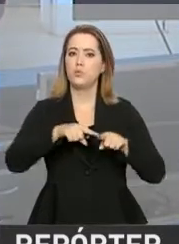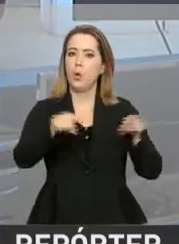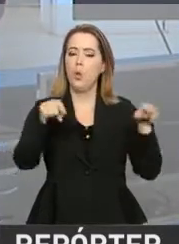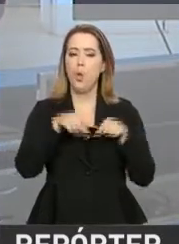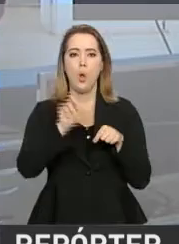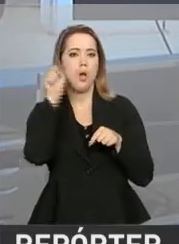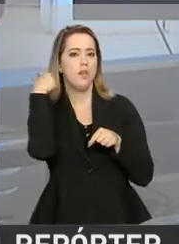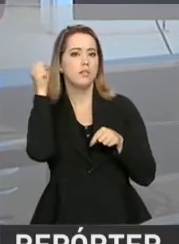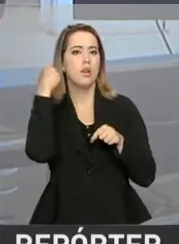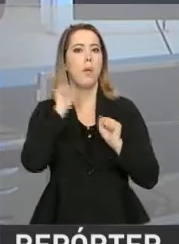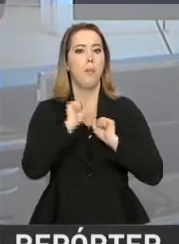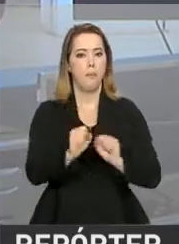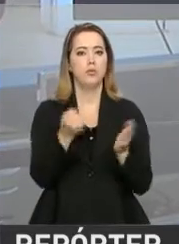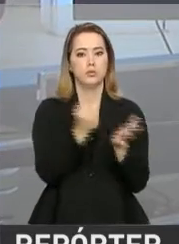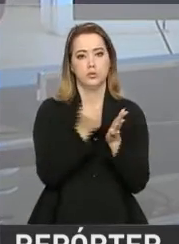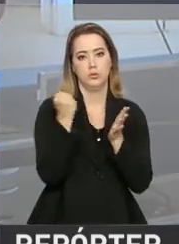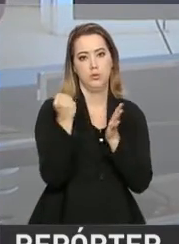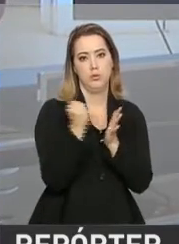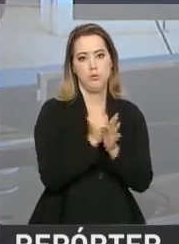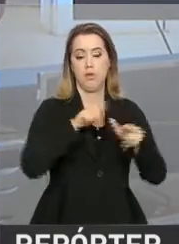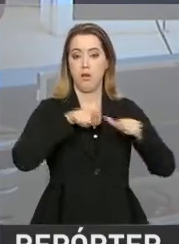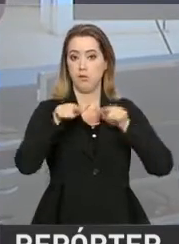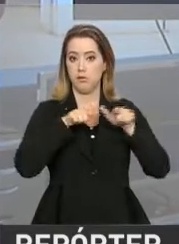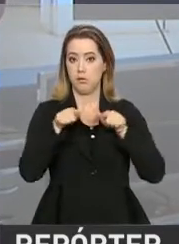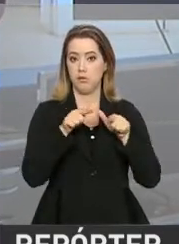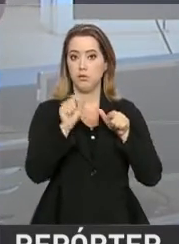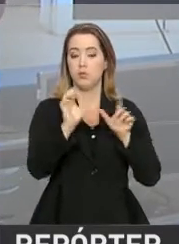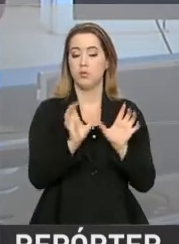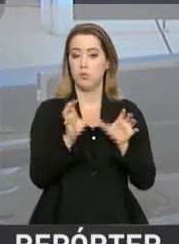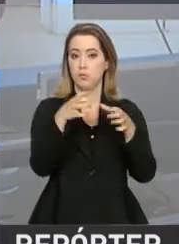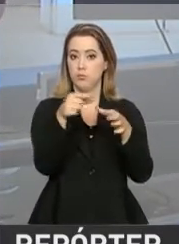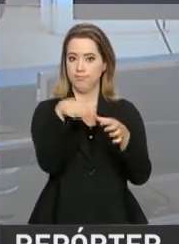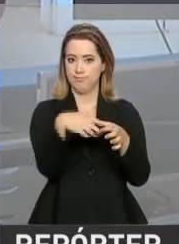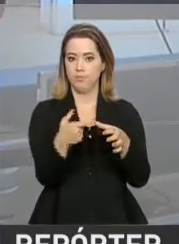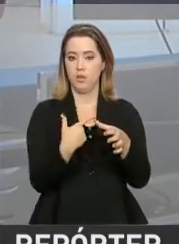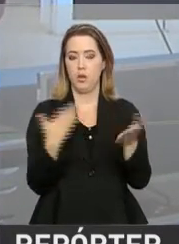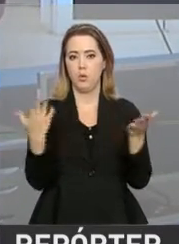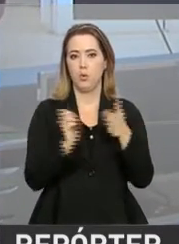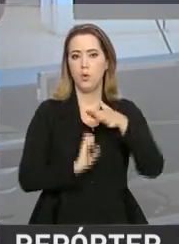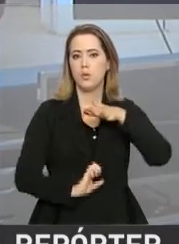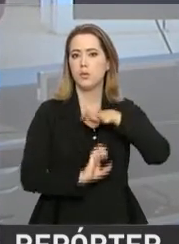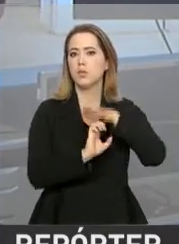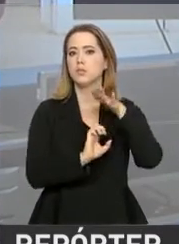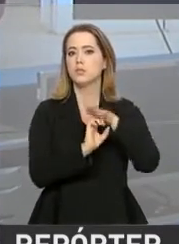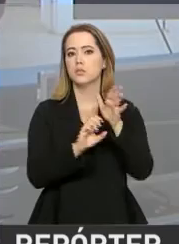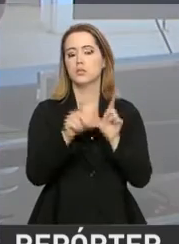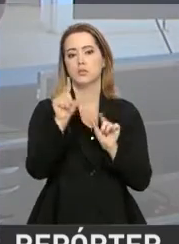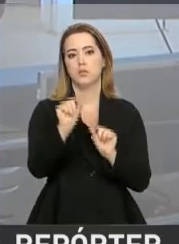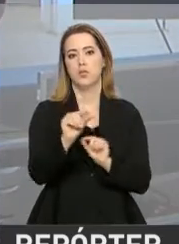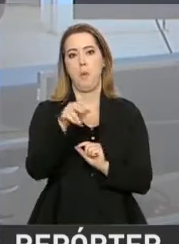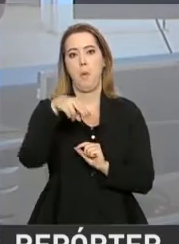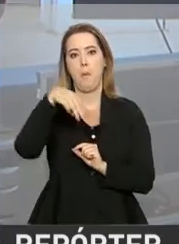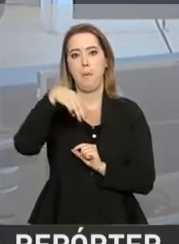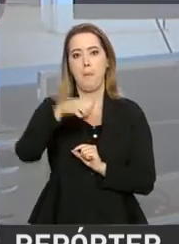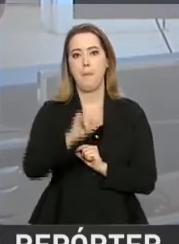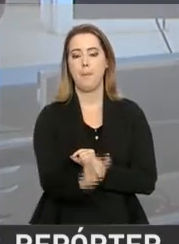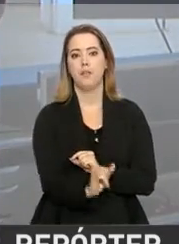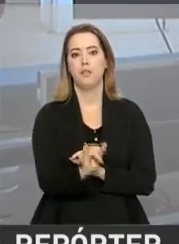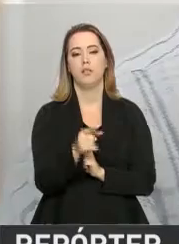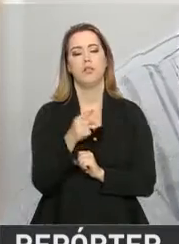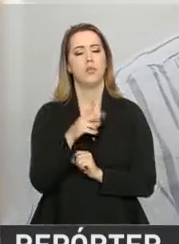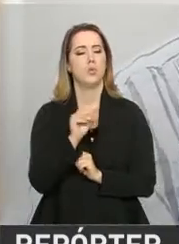podem fazer contratos com trabalhadores do setor. Os profissionais passarão a ser microempreendedores individuais e não mais